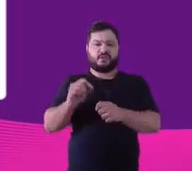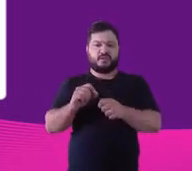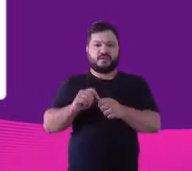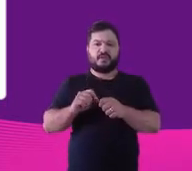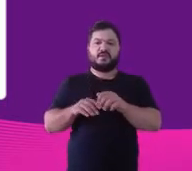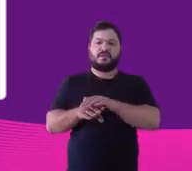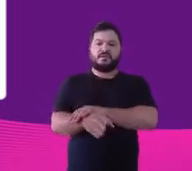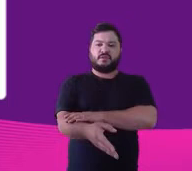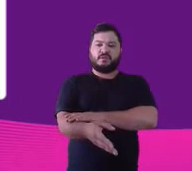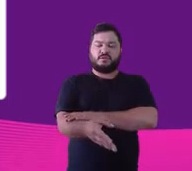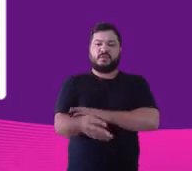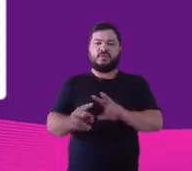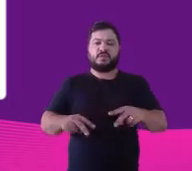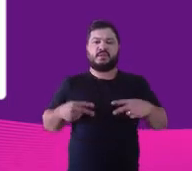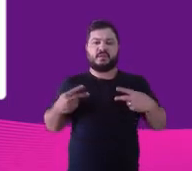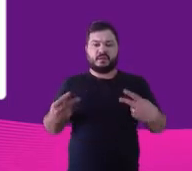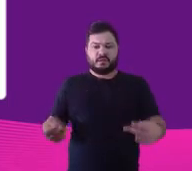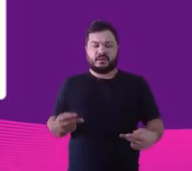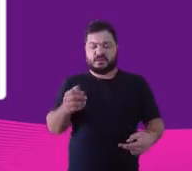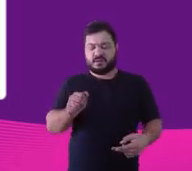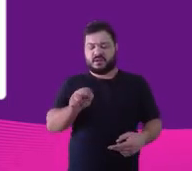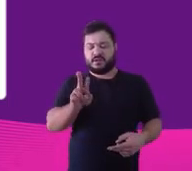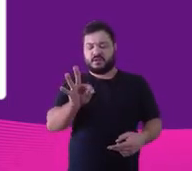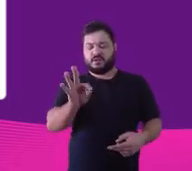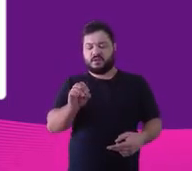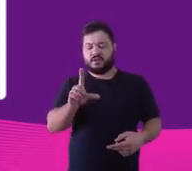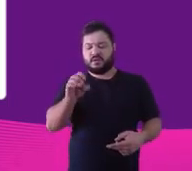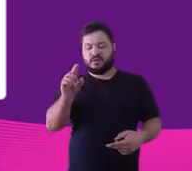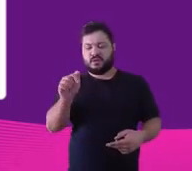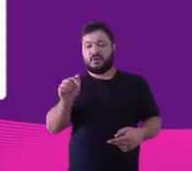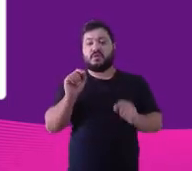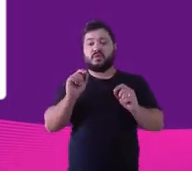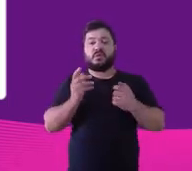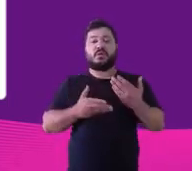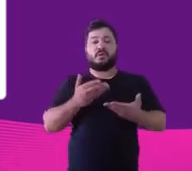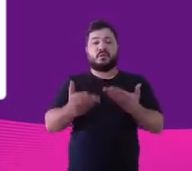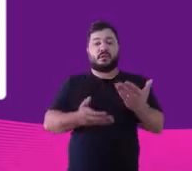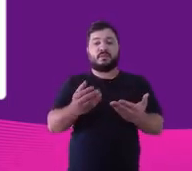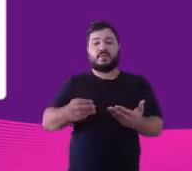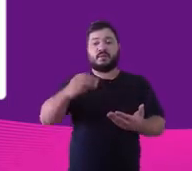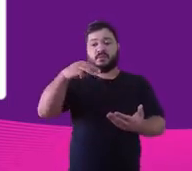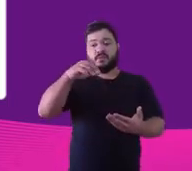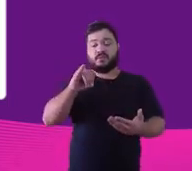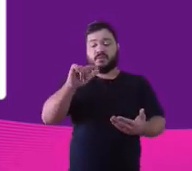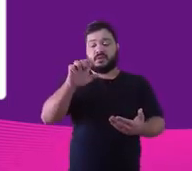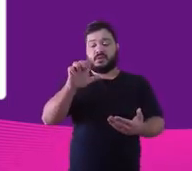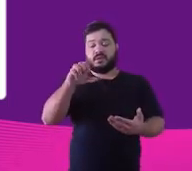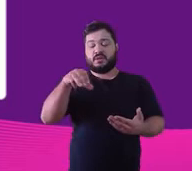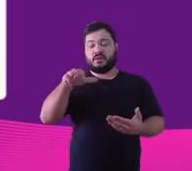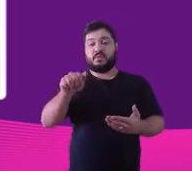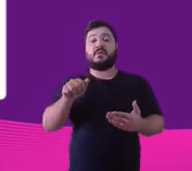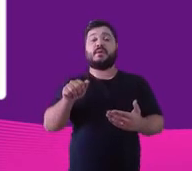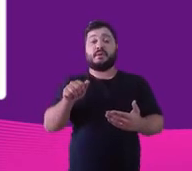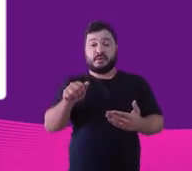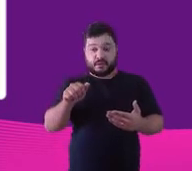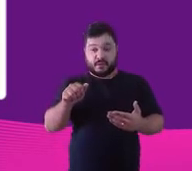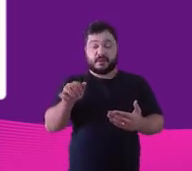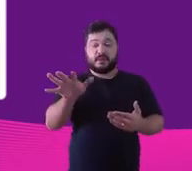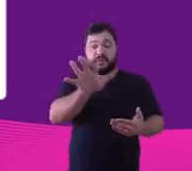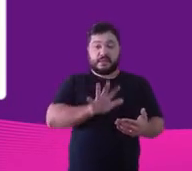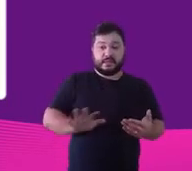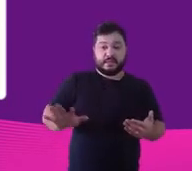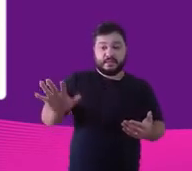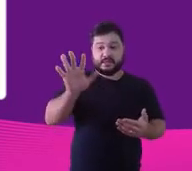rotineiramente trabalhos autólogo é para o tratamento do mieloma múltiplo ir anda neste